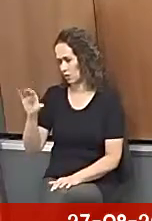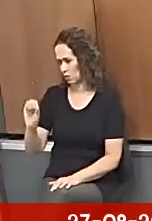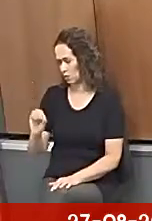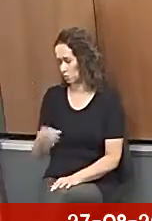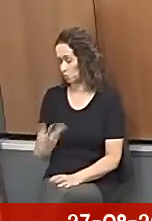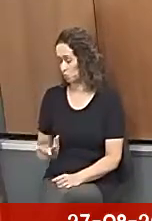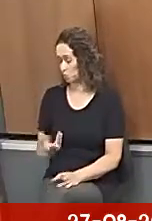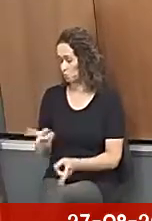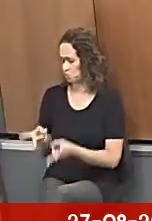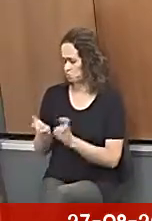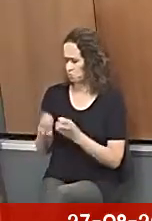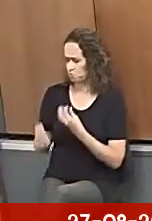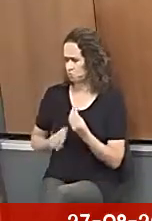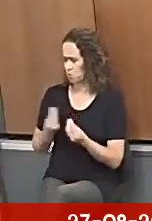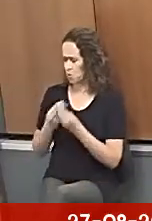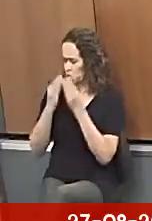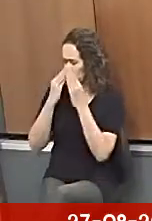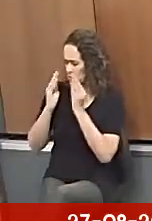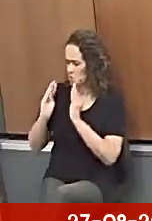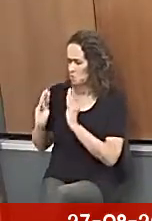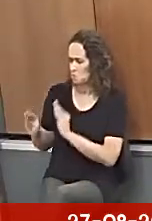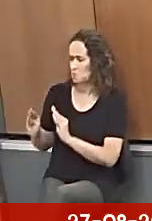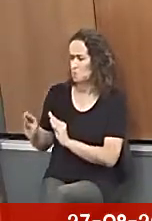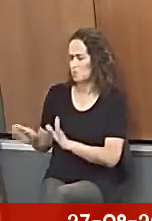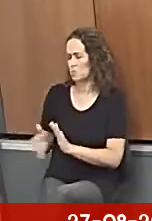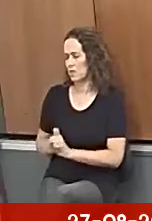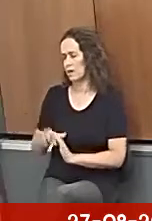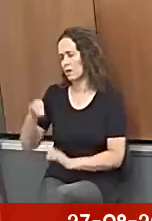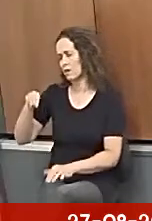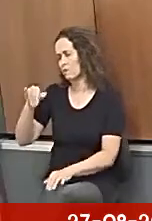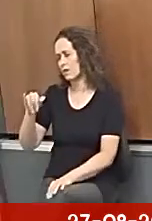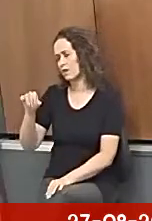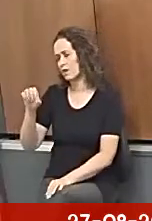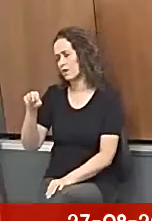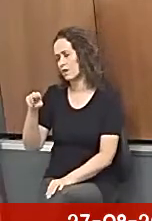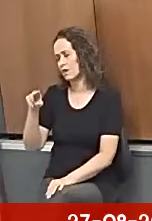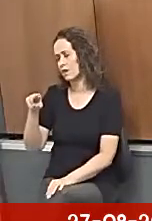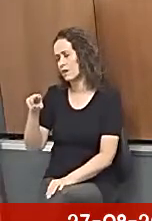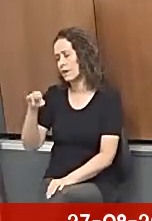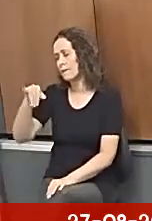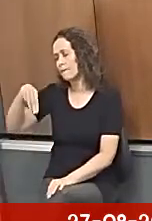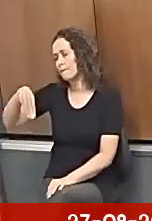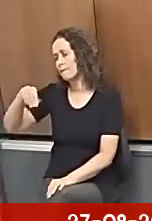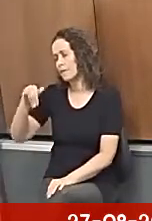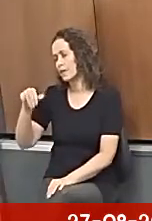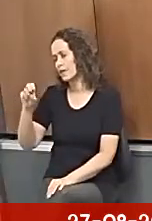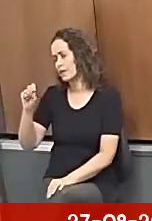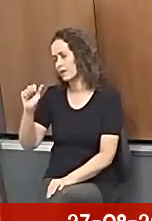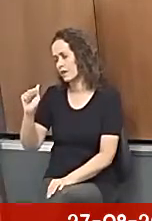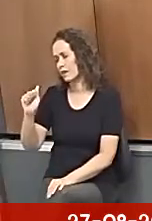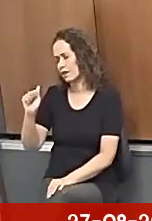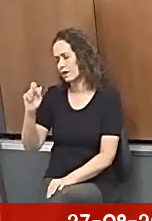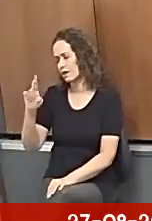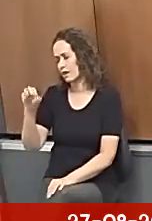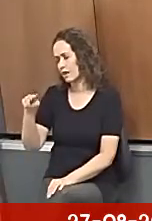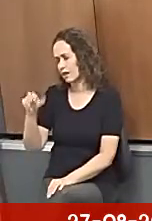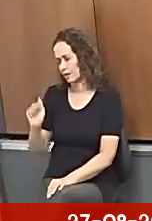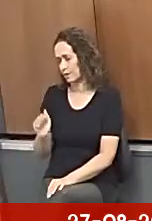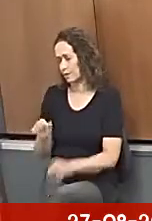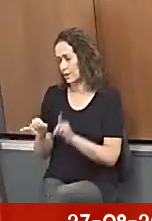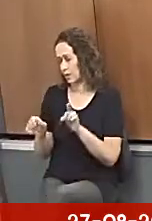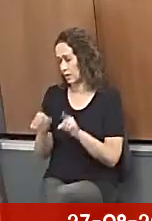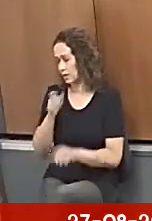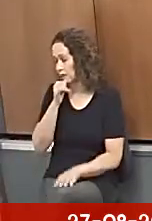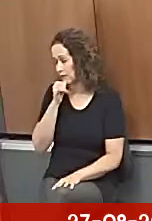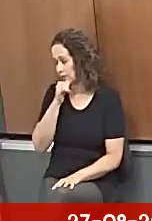descaso a negligência da minas arena com duas pessoas que o acompanhavam isabela tem síndrome de